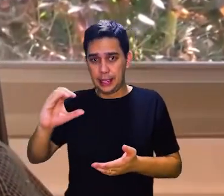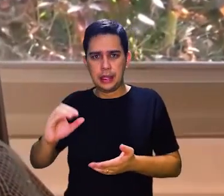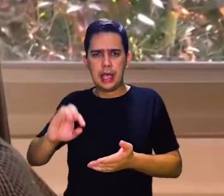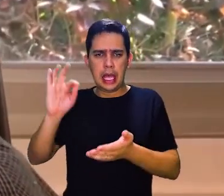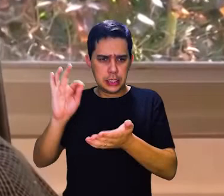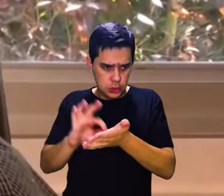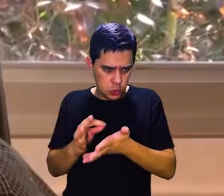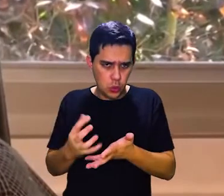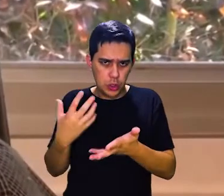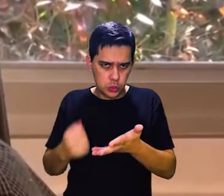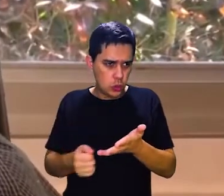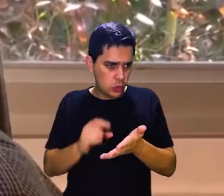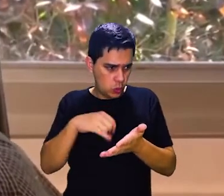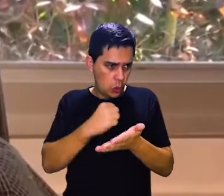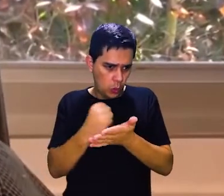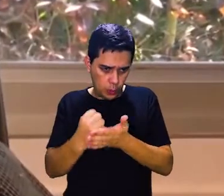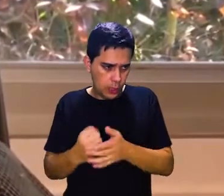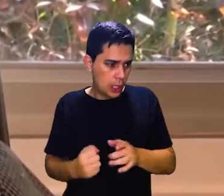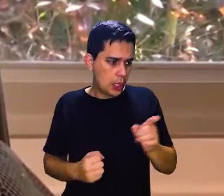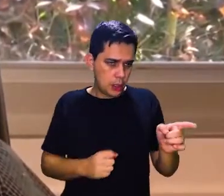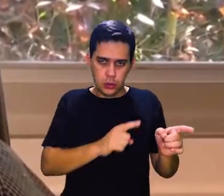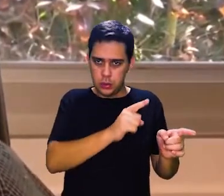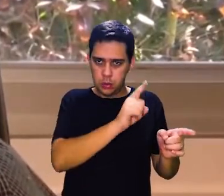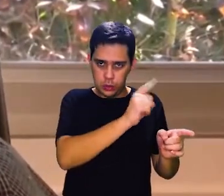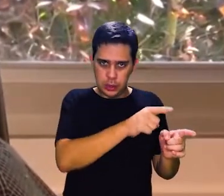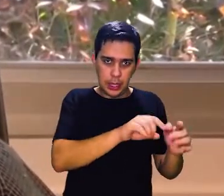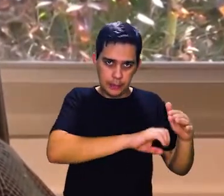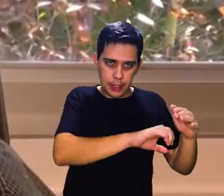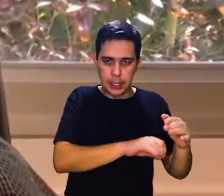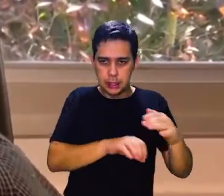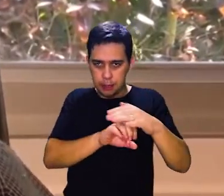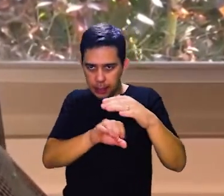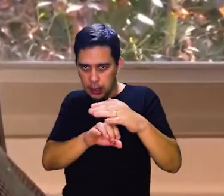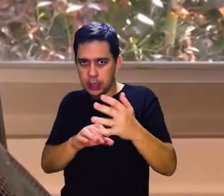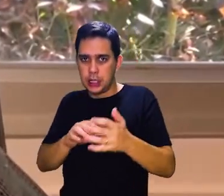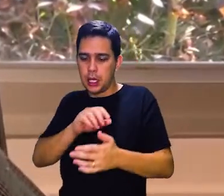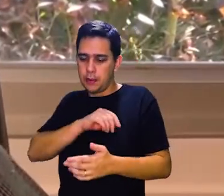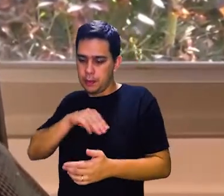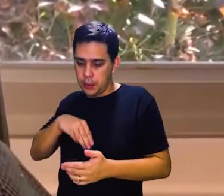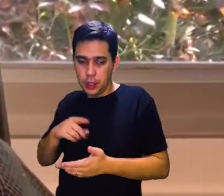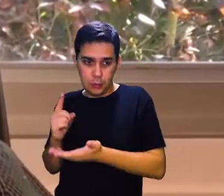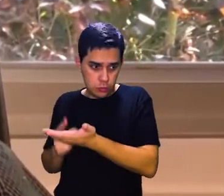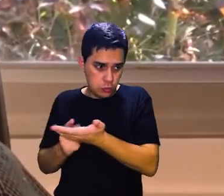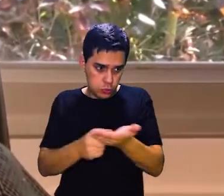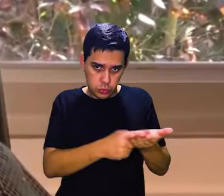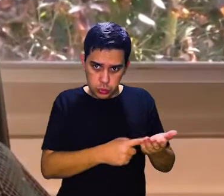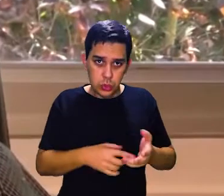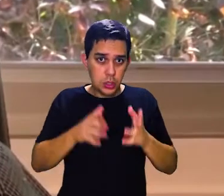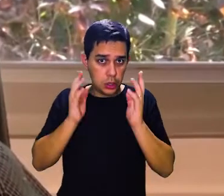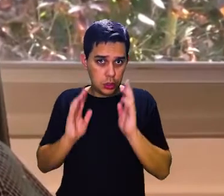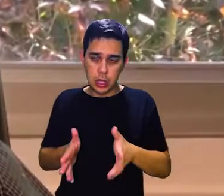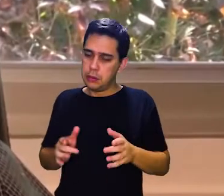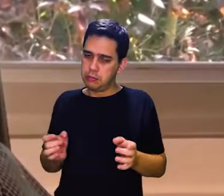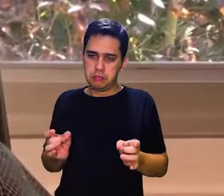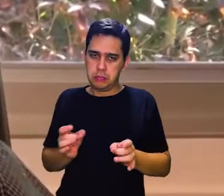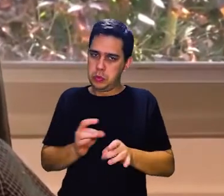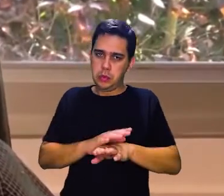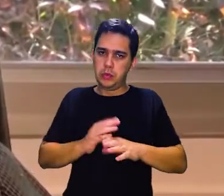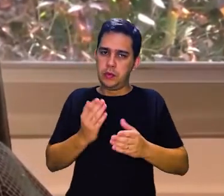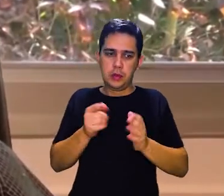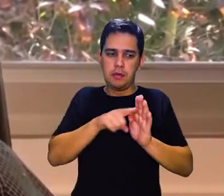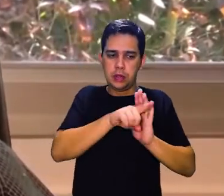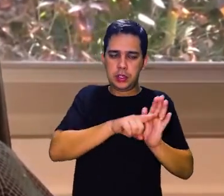com o arquivamento do TAC para fiscalização de eventual descumprimento